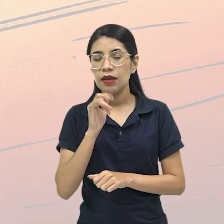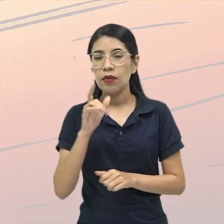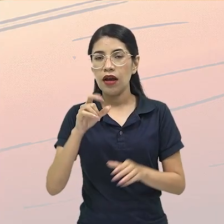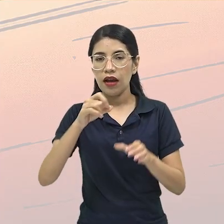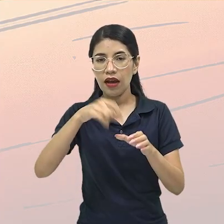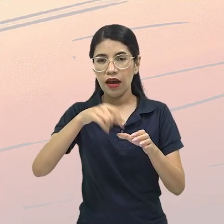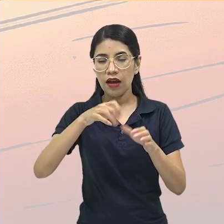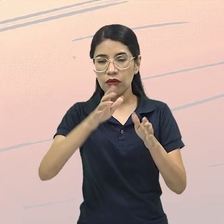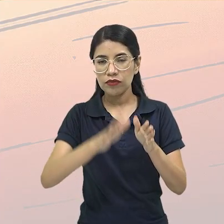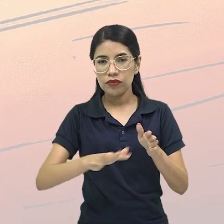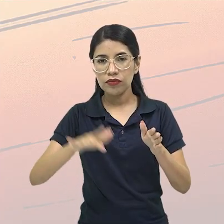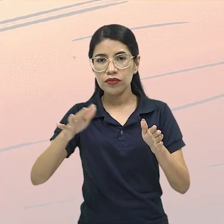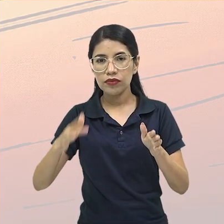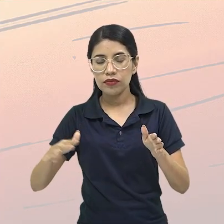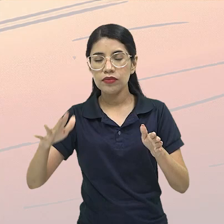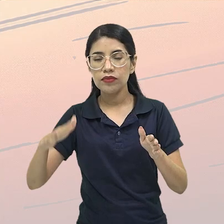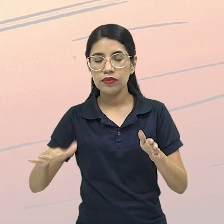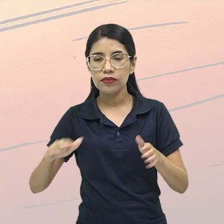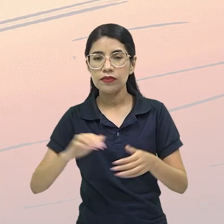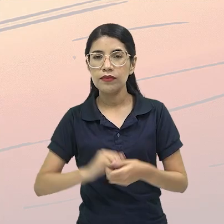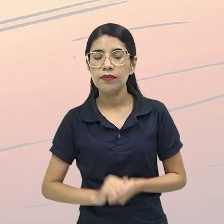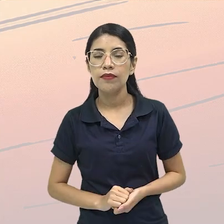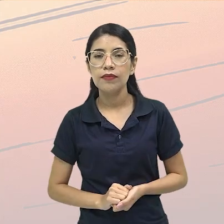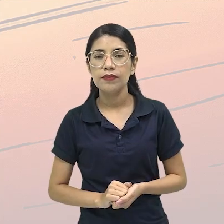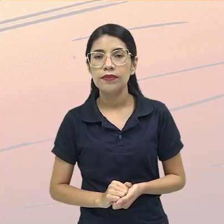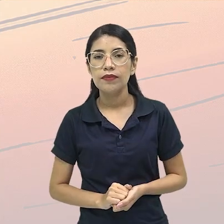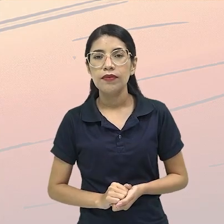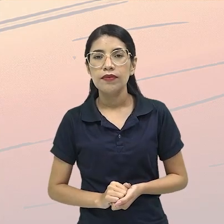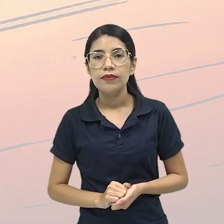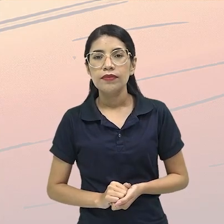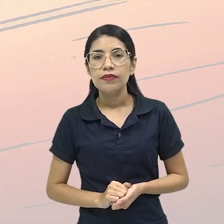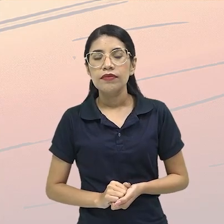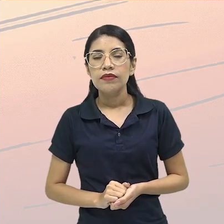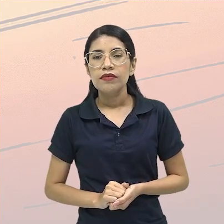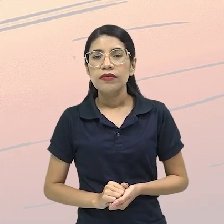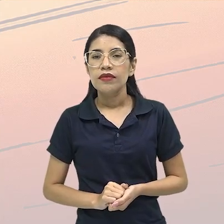pelos pingos que caem da torneira de uma banheira.